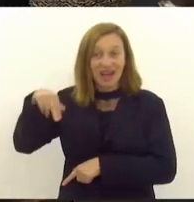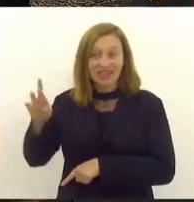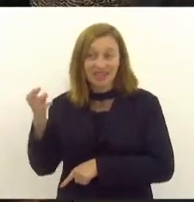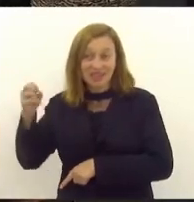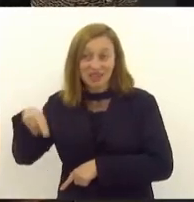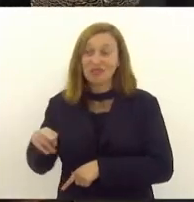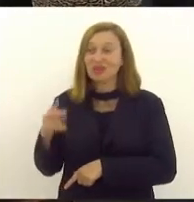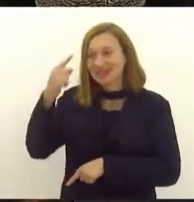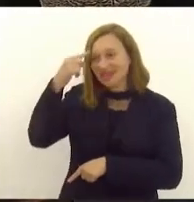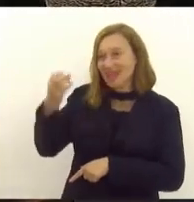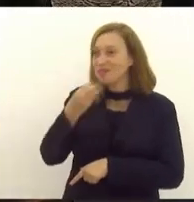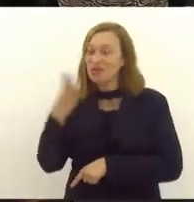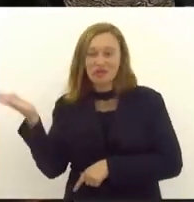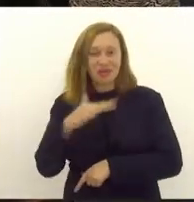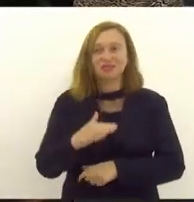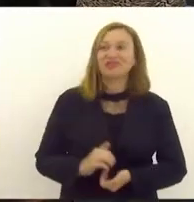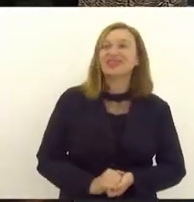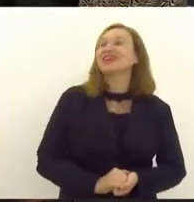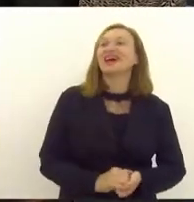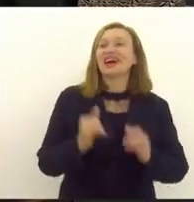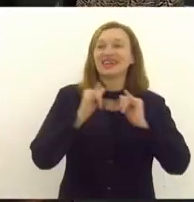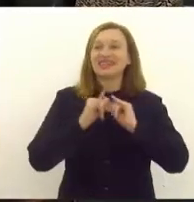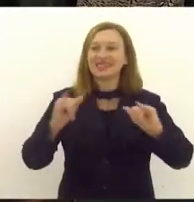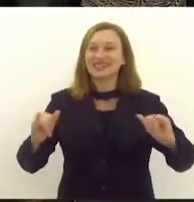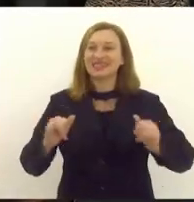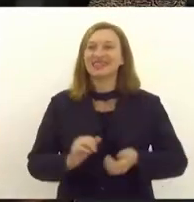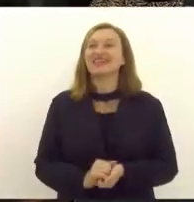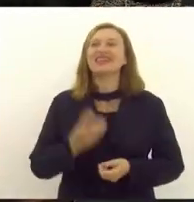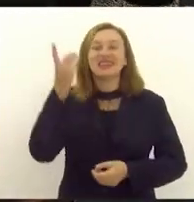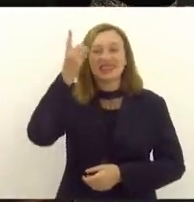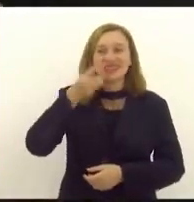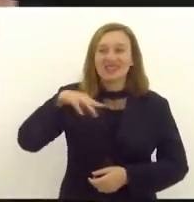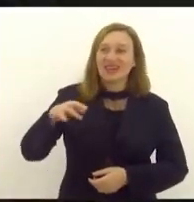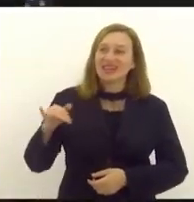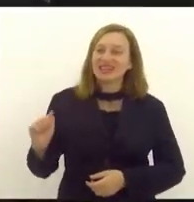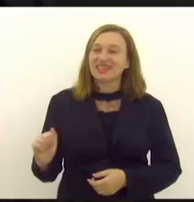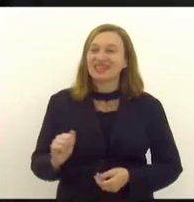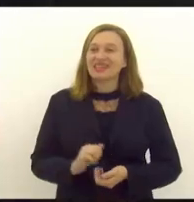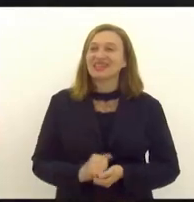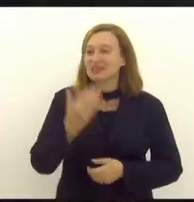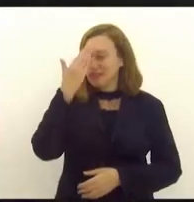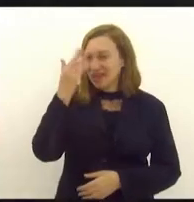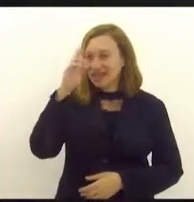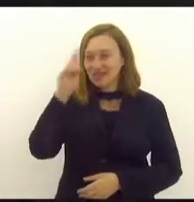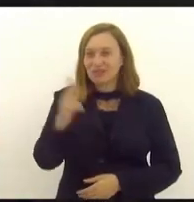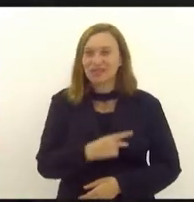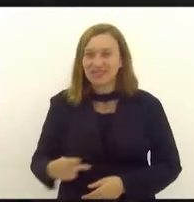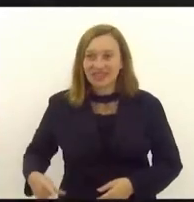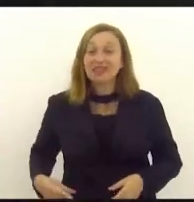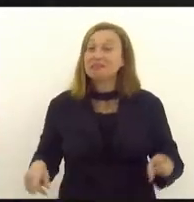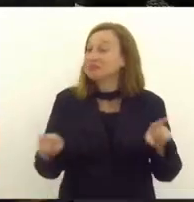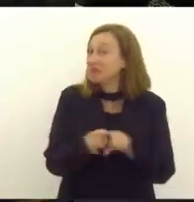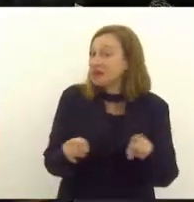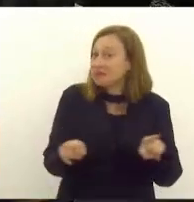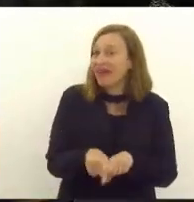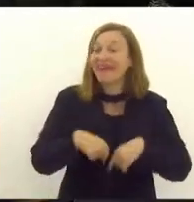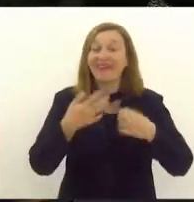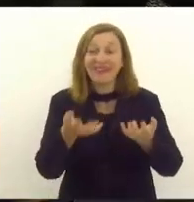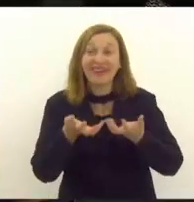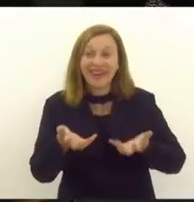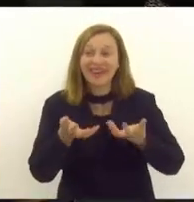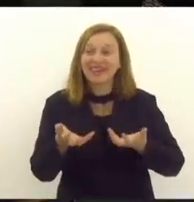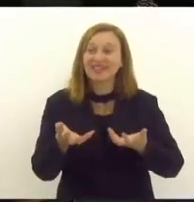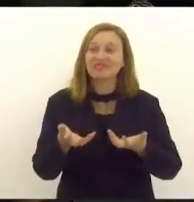boa vamos embora anuncie Opa deputada Mariana Obrigada Presidente também queria